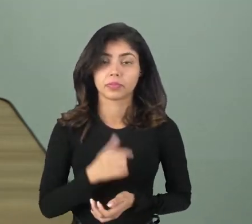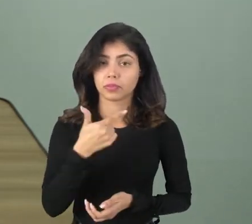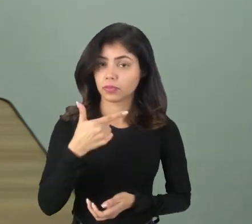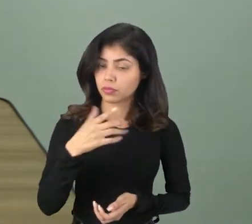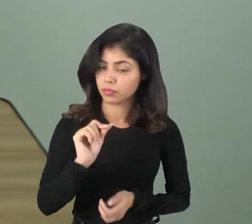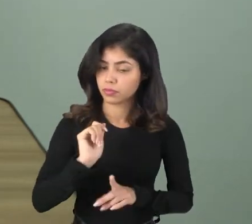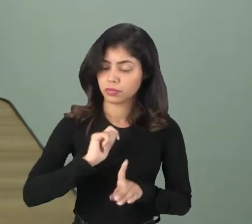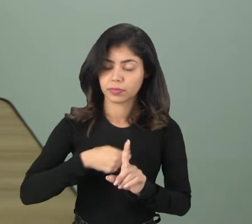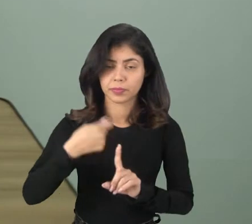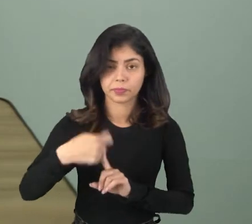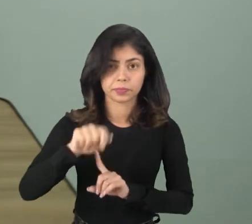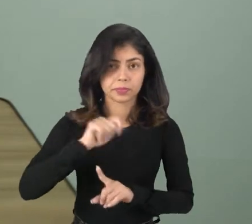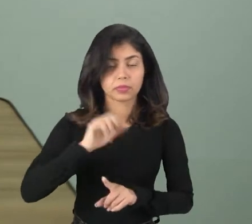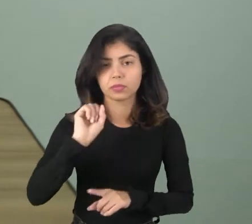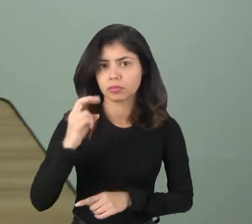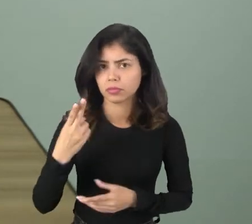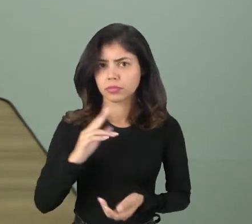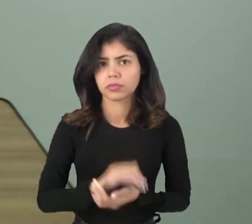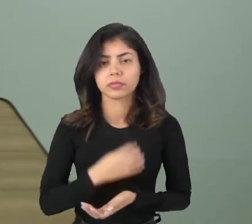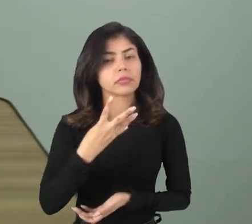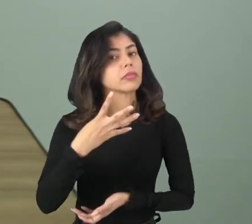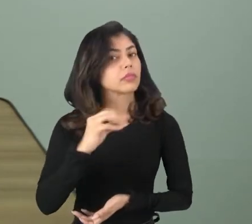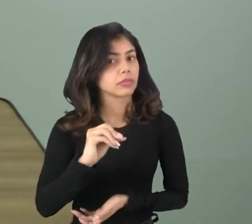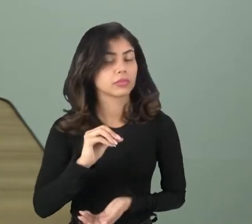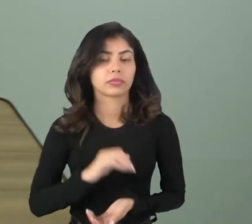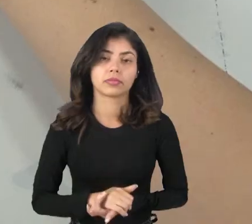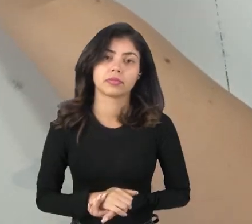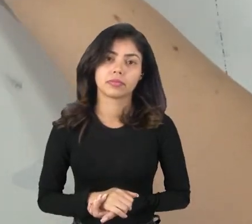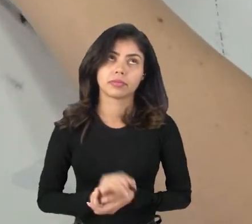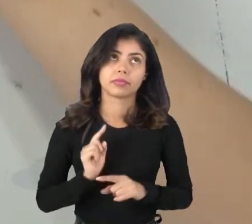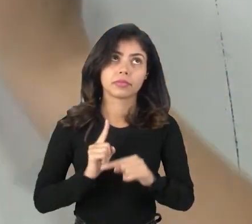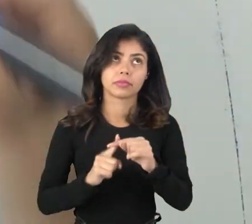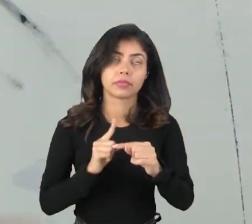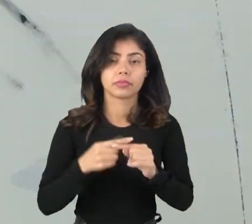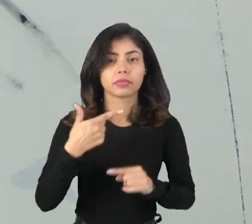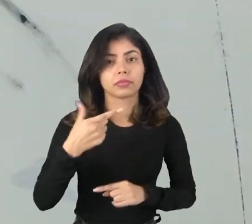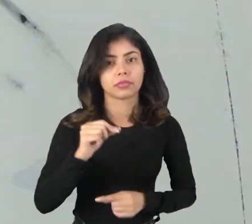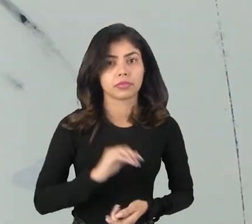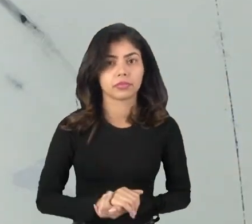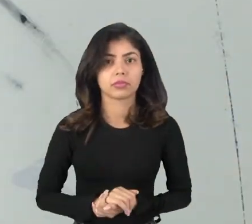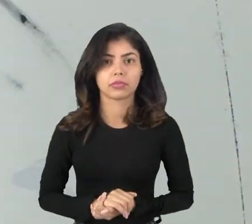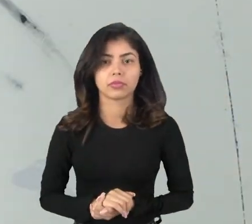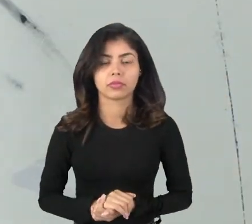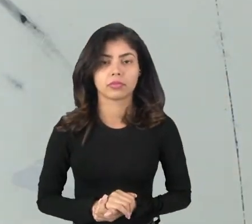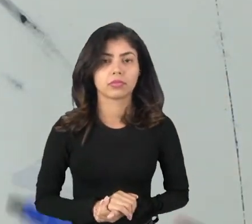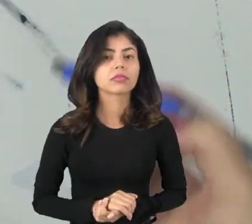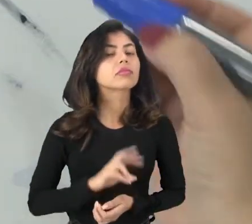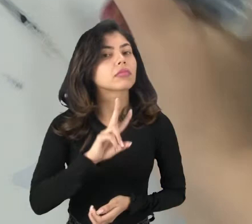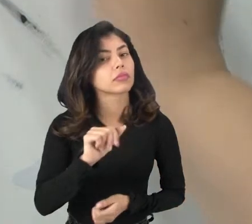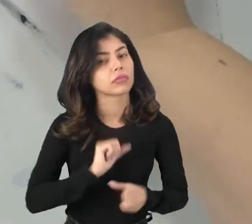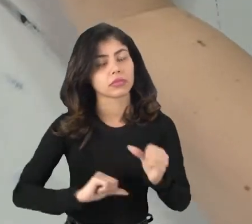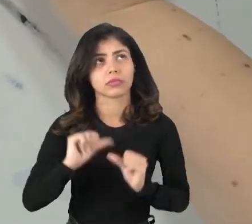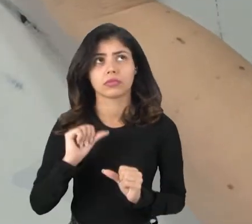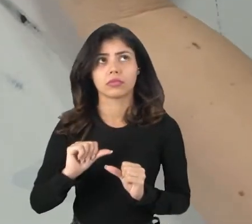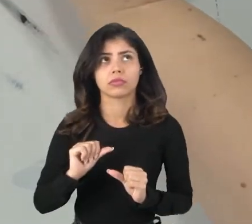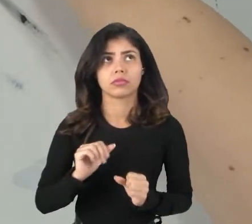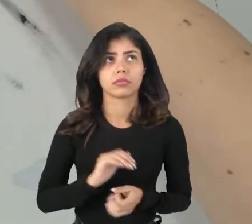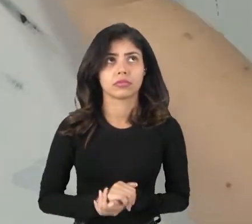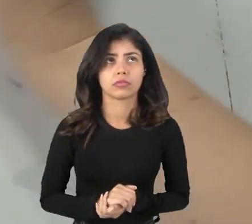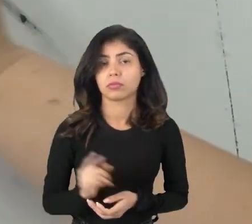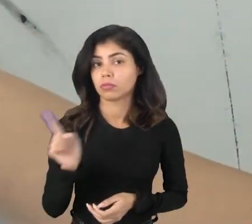20 bananas, né? Ou seja, 40 laranjas mais 20. Vai alterar o